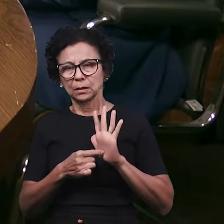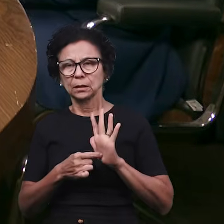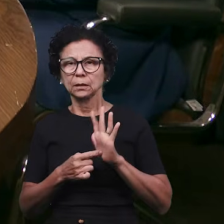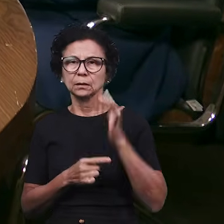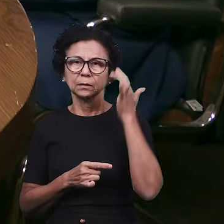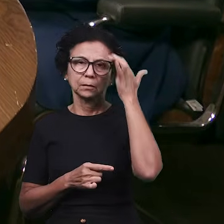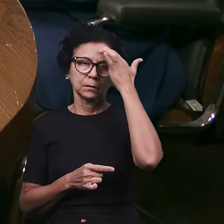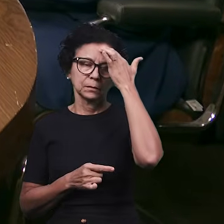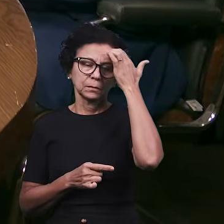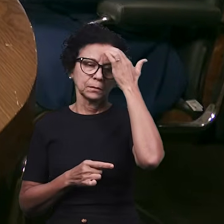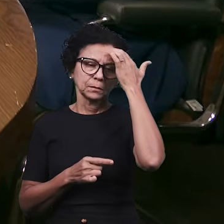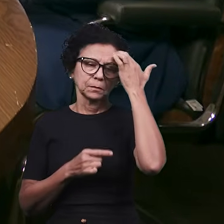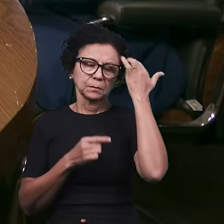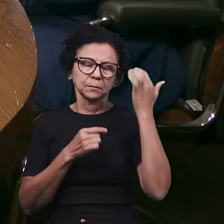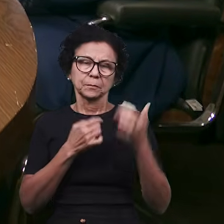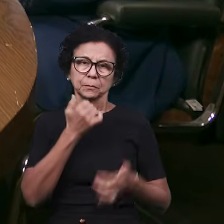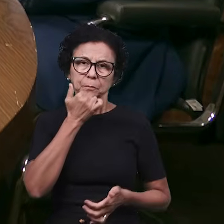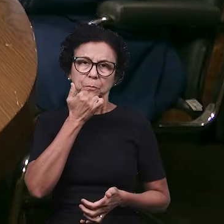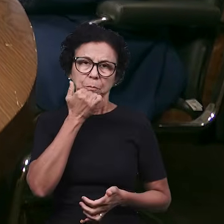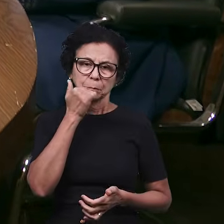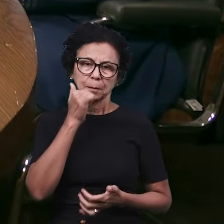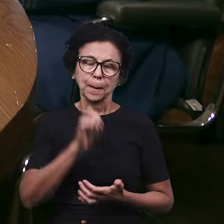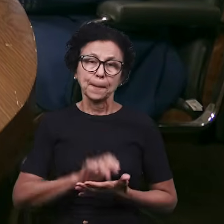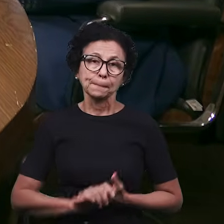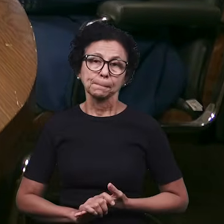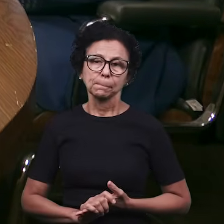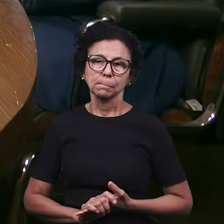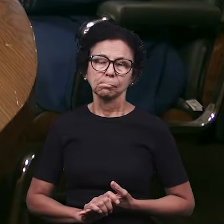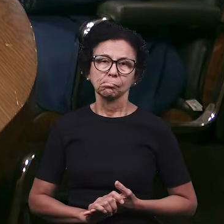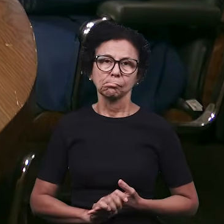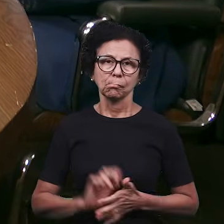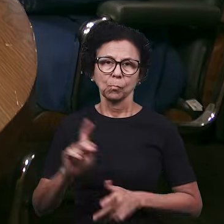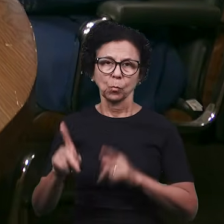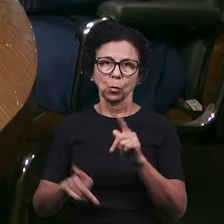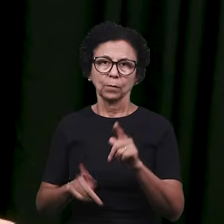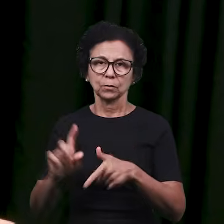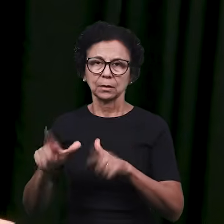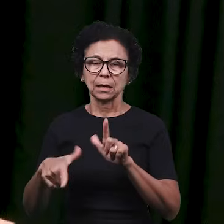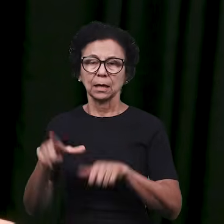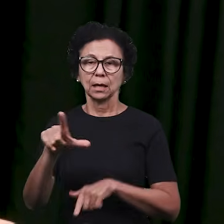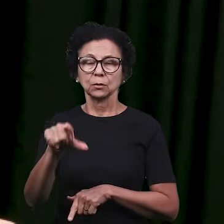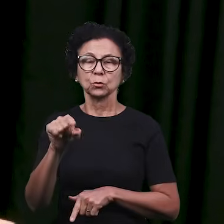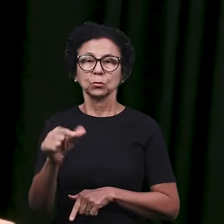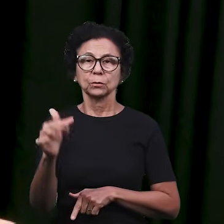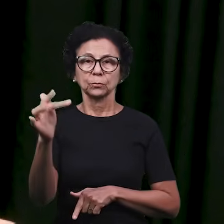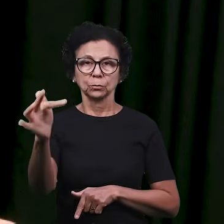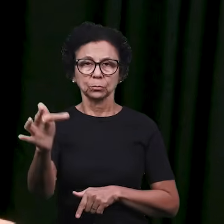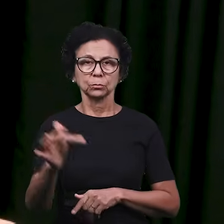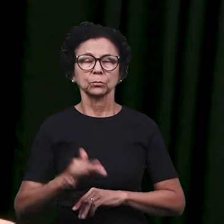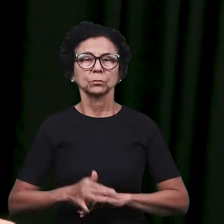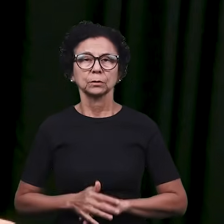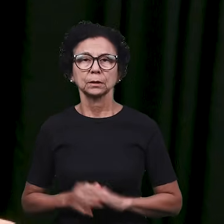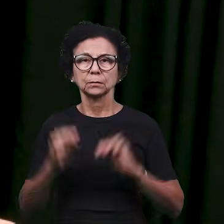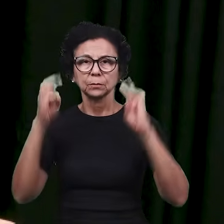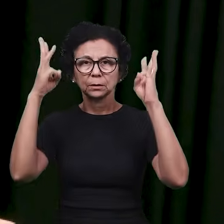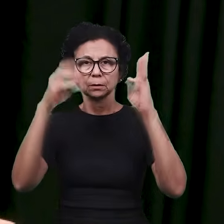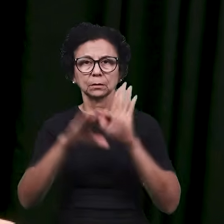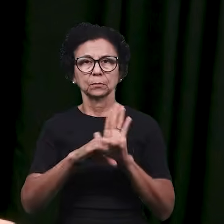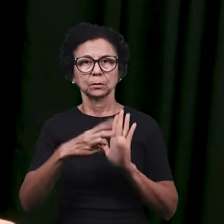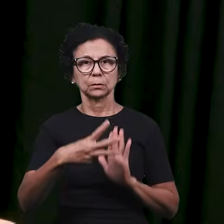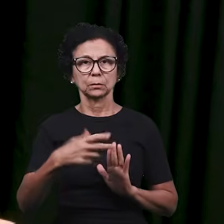no capítulo anterior, acerca da escolha que Israel faria futuramente. E aqui Deus vai falar com Moisés no capítulo 31,